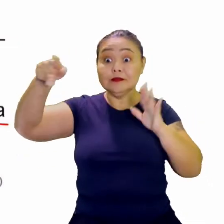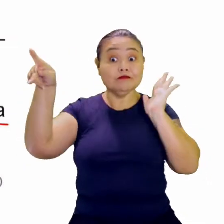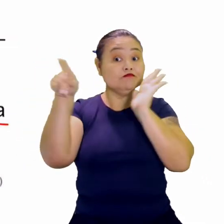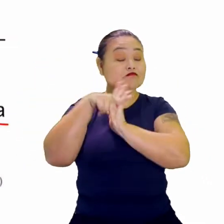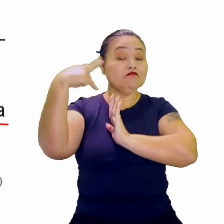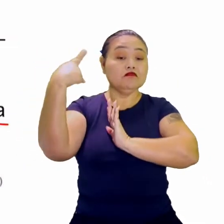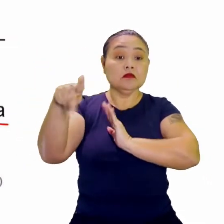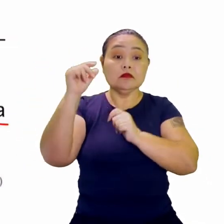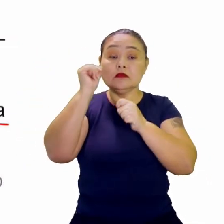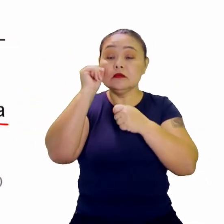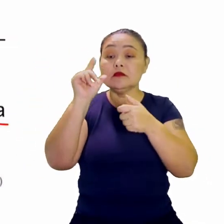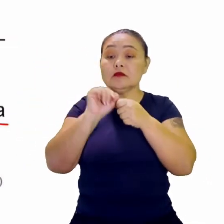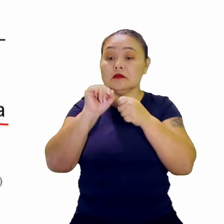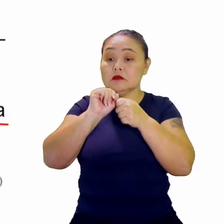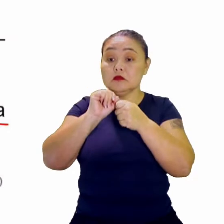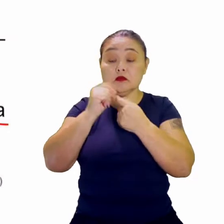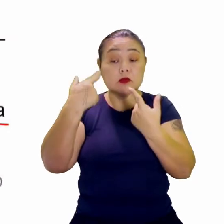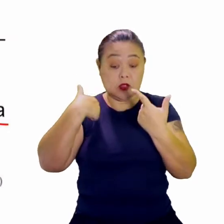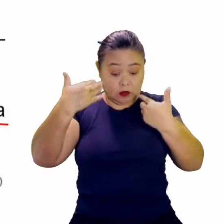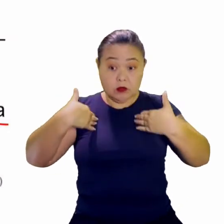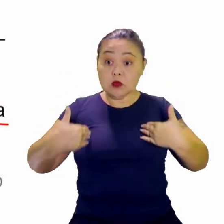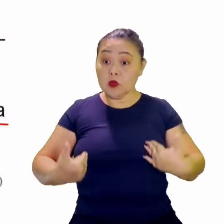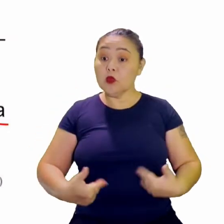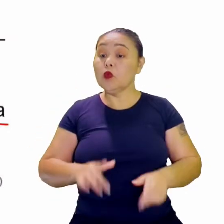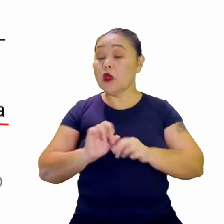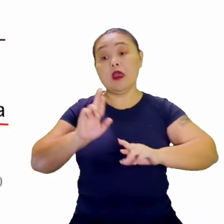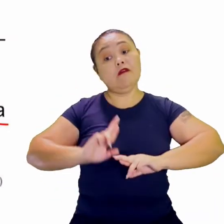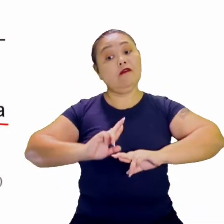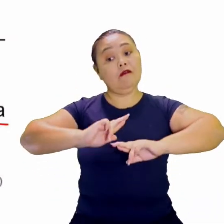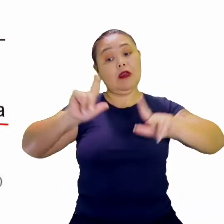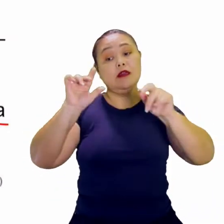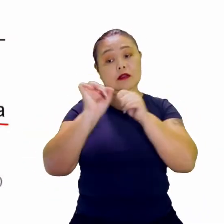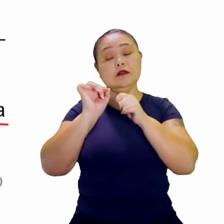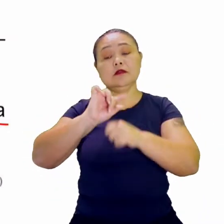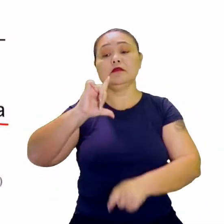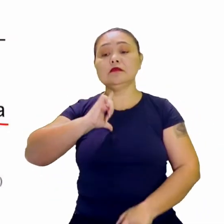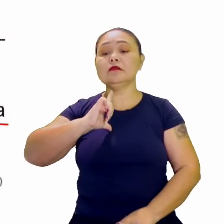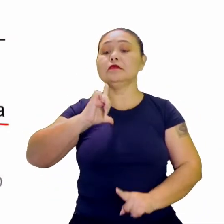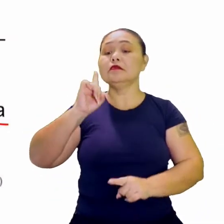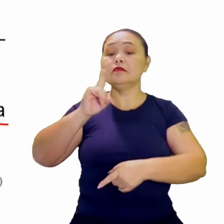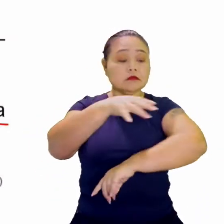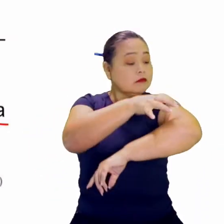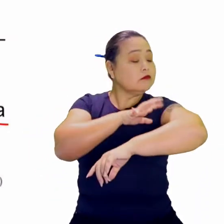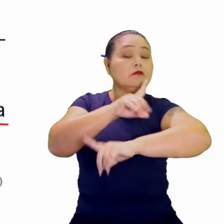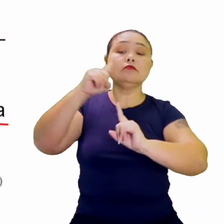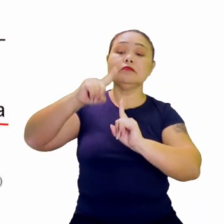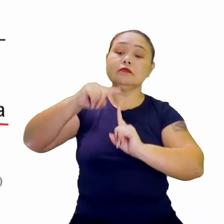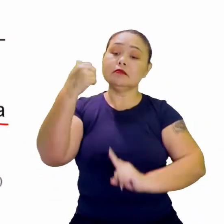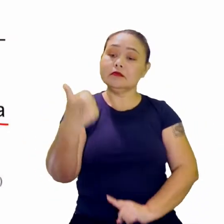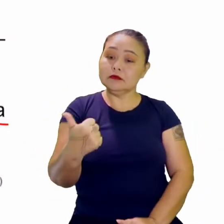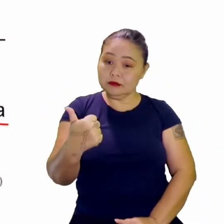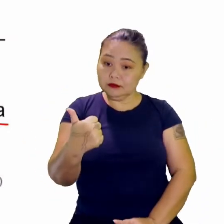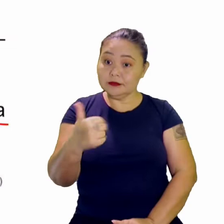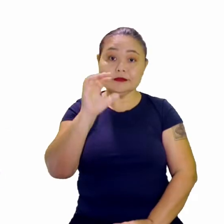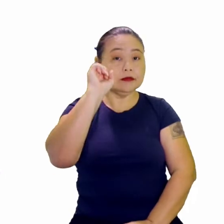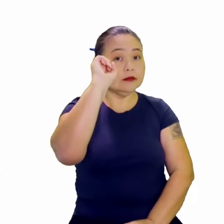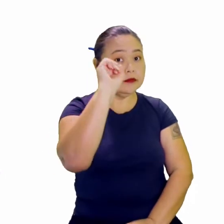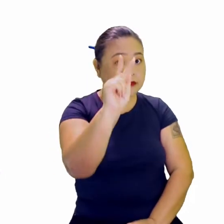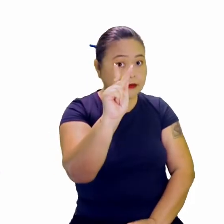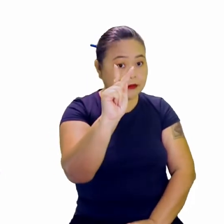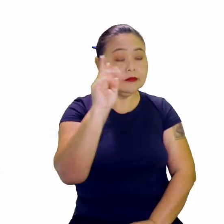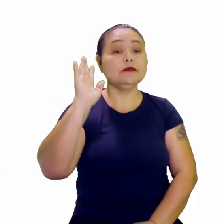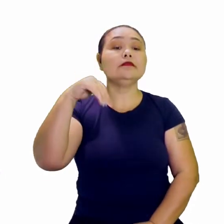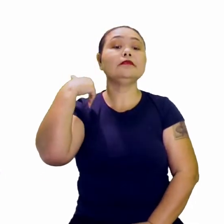Você pode olhar até que o biotipo dele já é diferente. E ele tem fibras predominantes tipo 1. Ok?